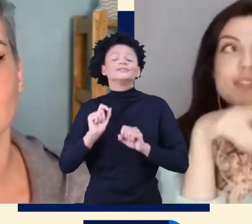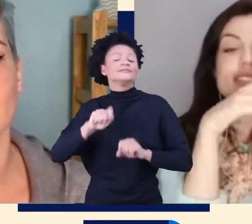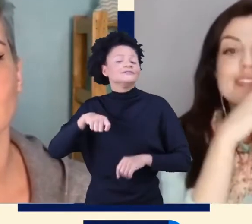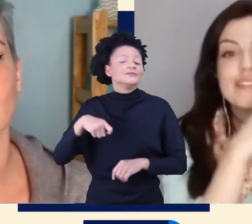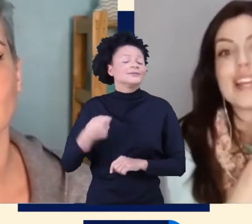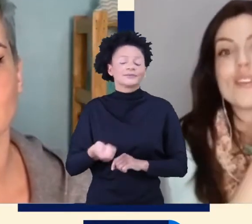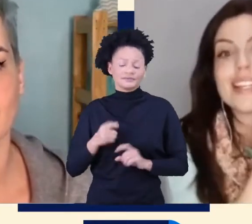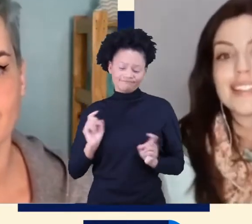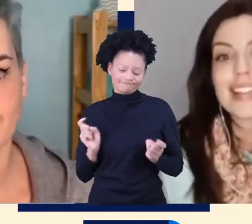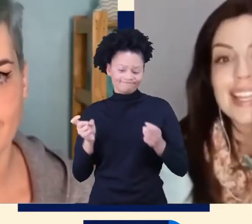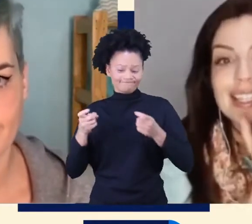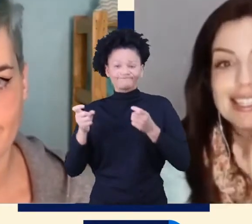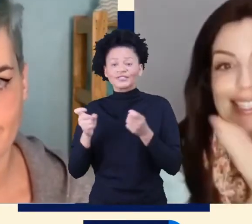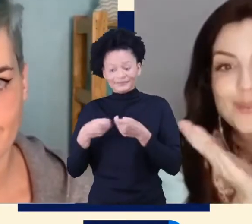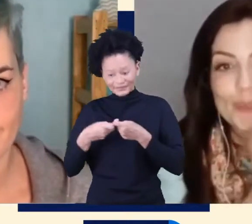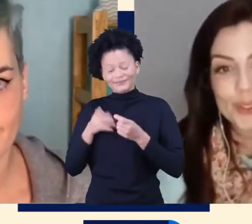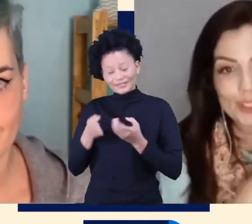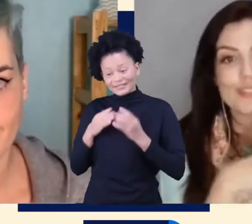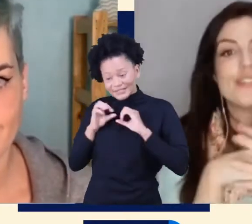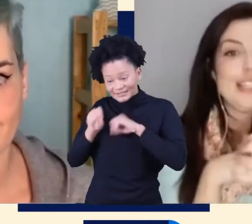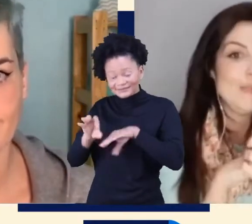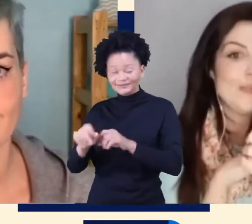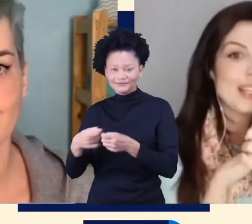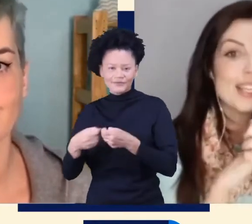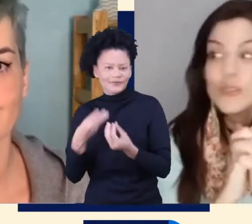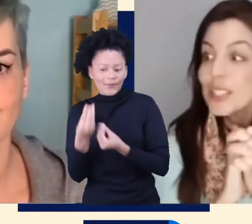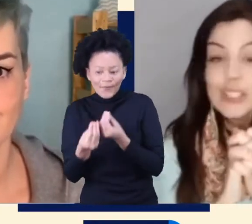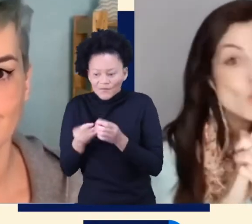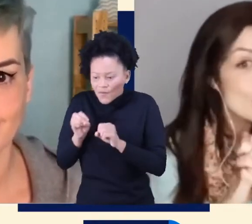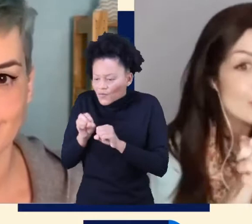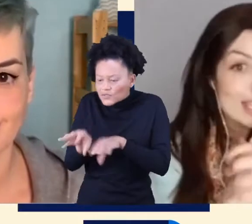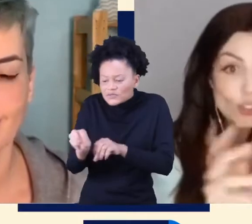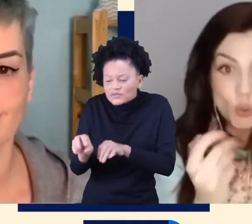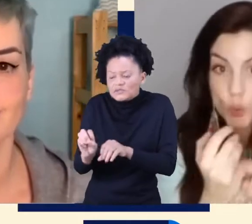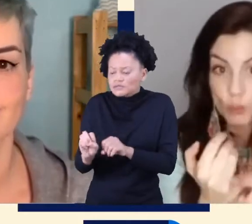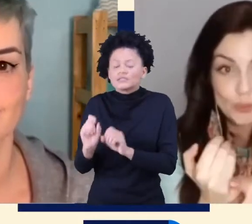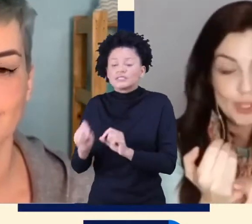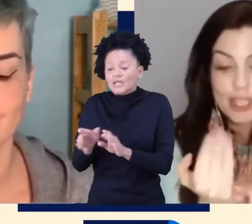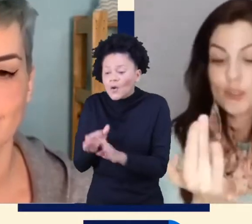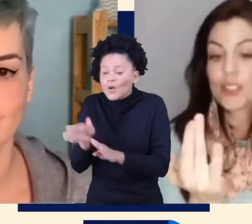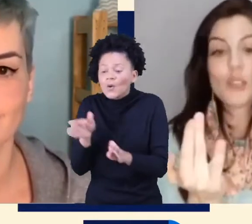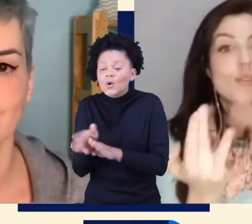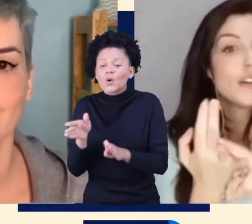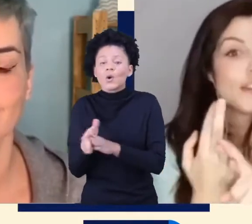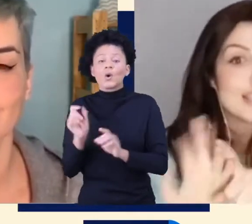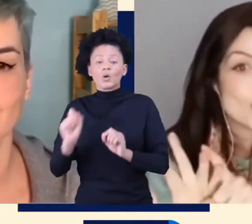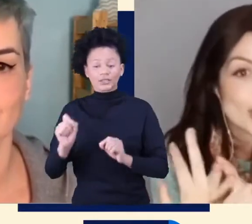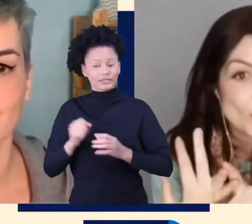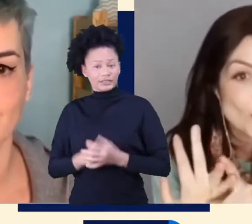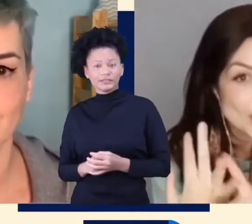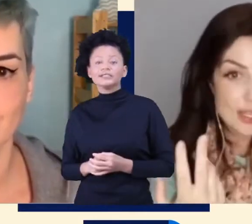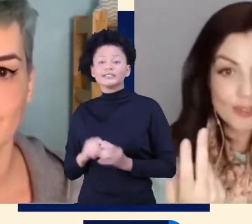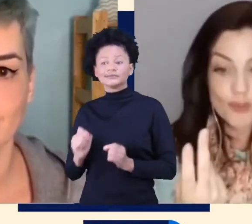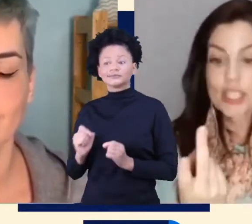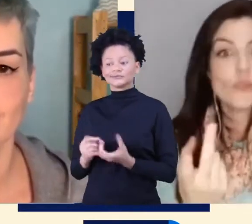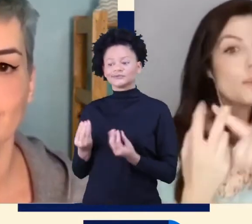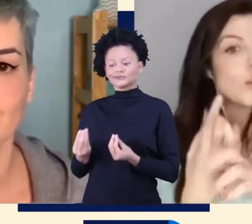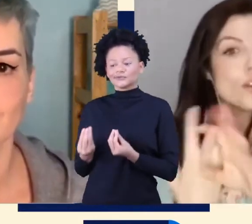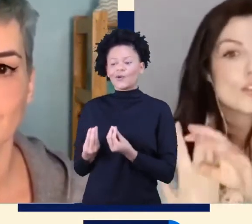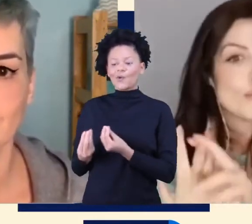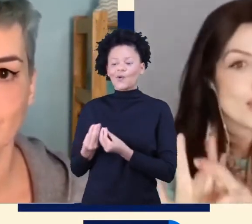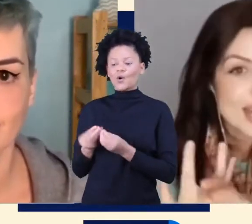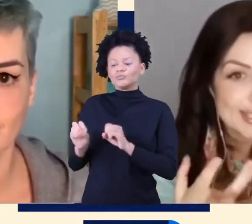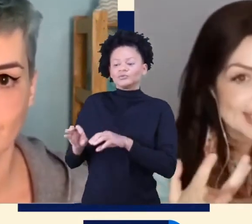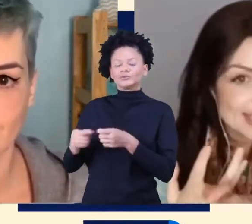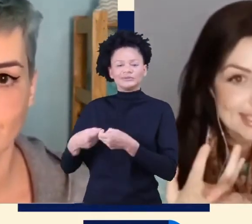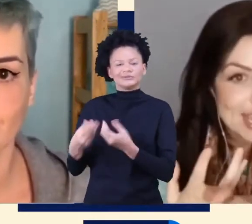é que você vai orientar em relação à pornografia? Você nunca fala de corpo. Se você nunca fala de anatomia, se você não explicou